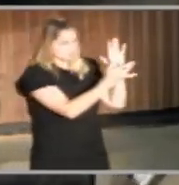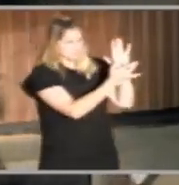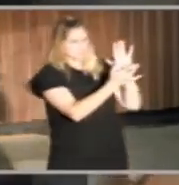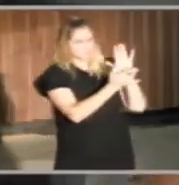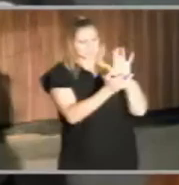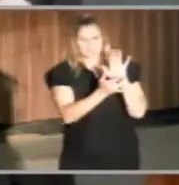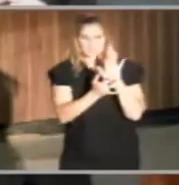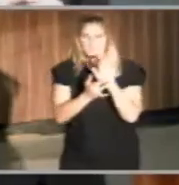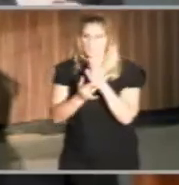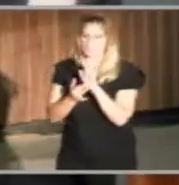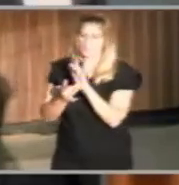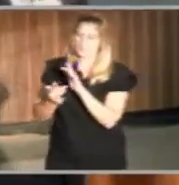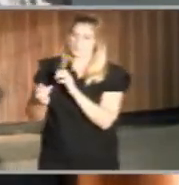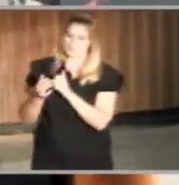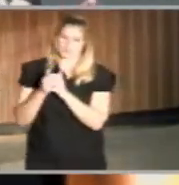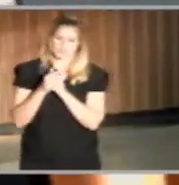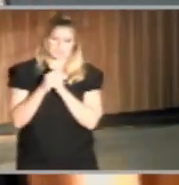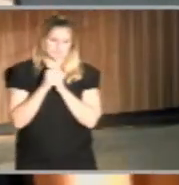Aleluia.